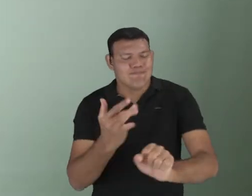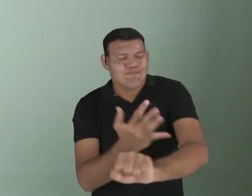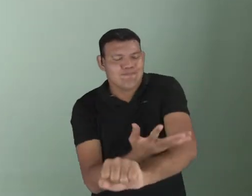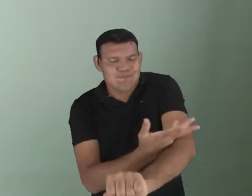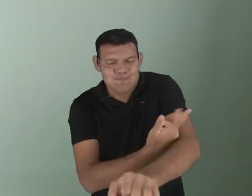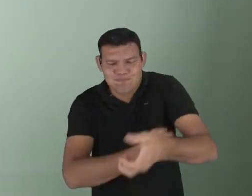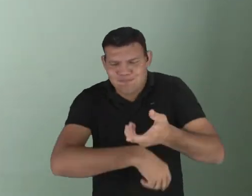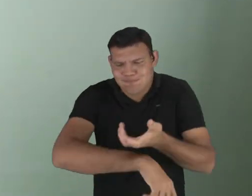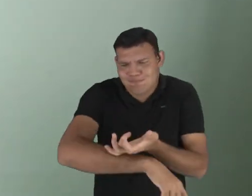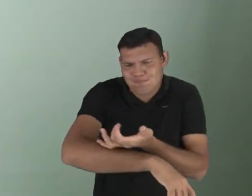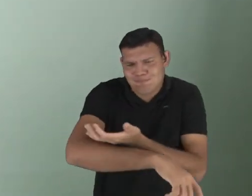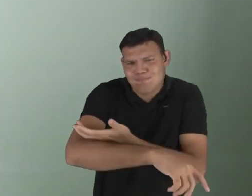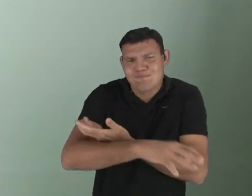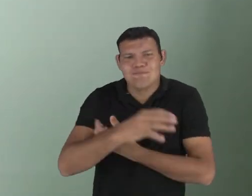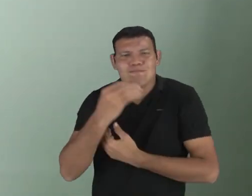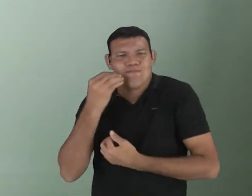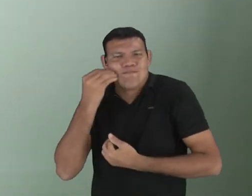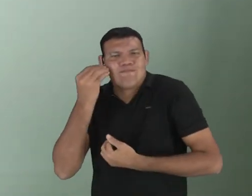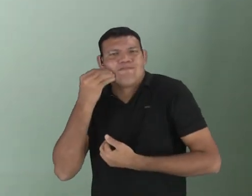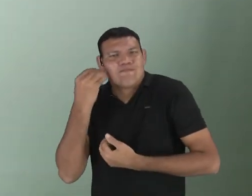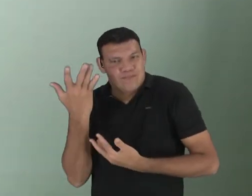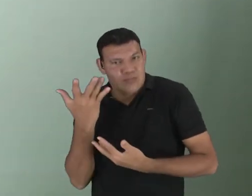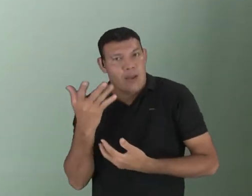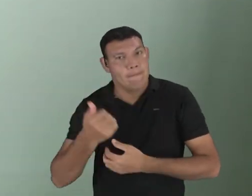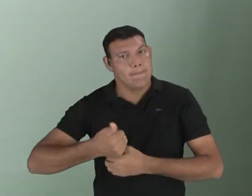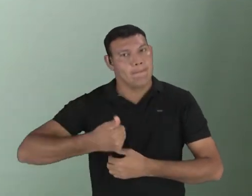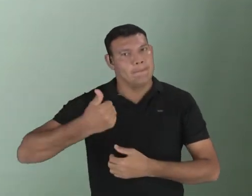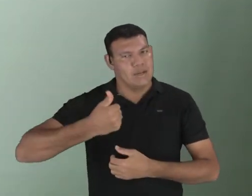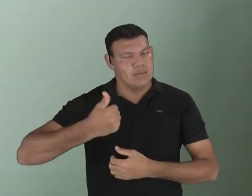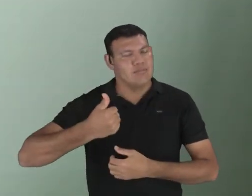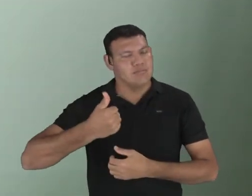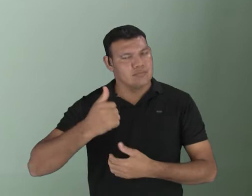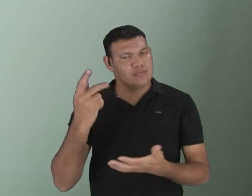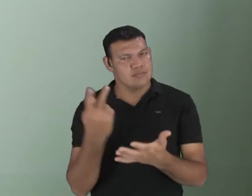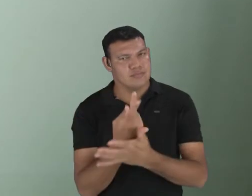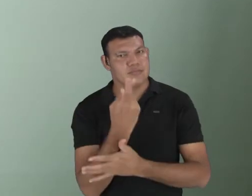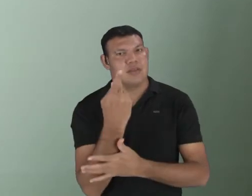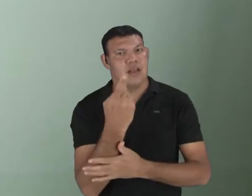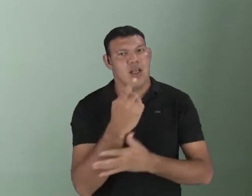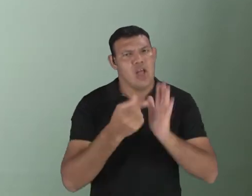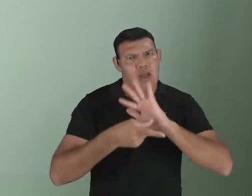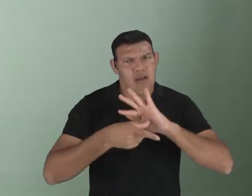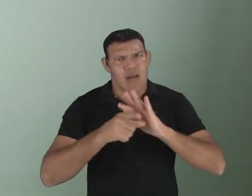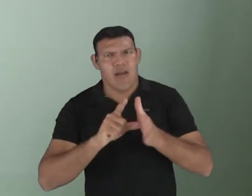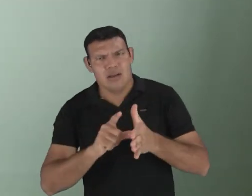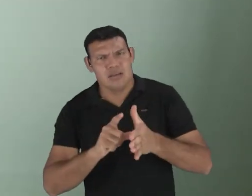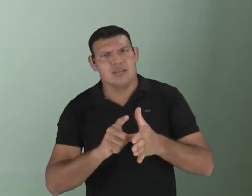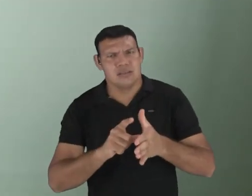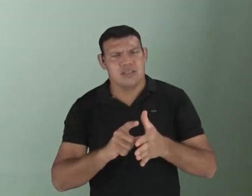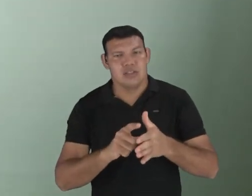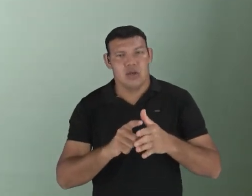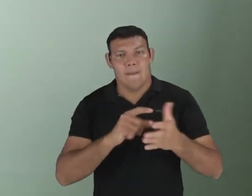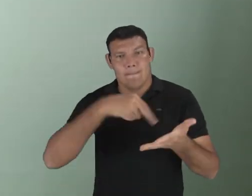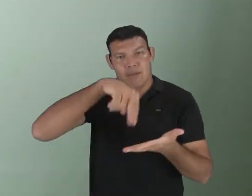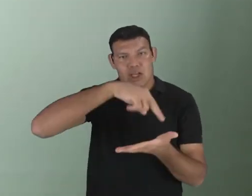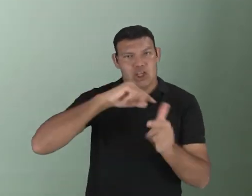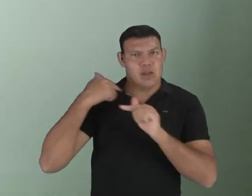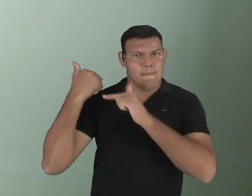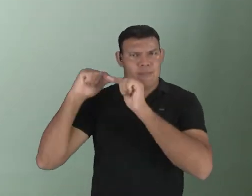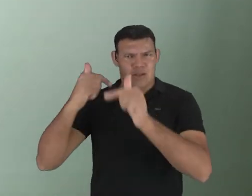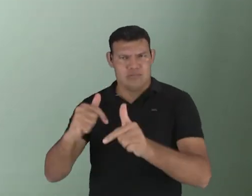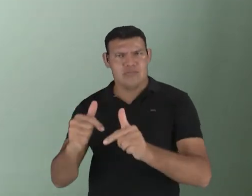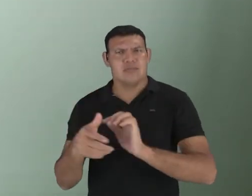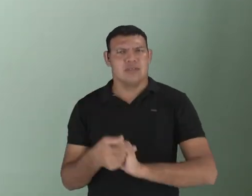ele sentia e experienciava. É a primeira vez que isso ocorre. Se antes o bailarino clássico ele precisava